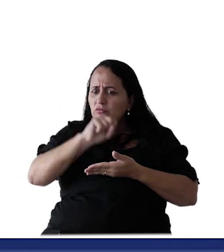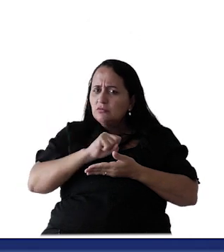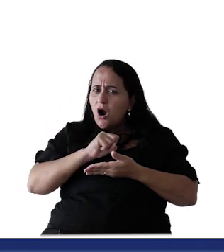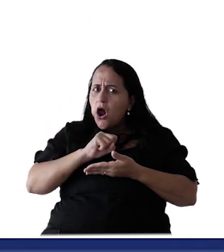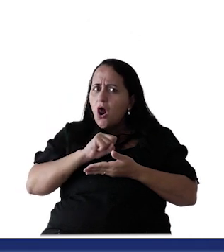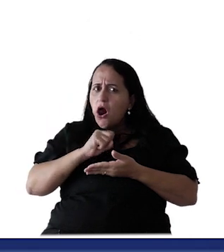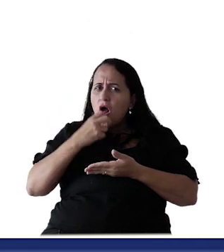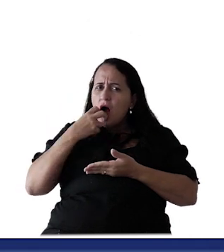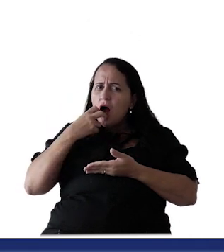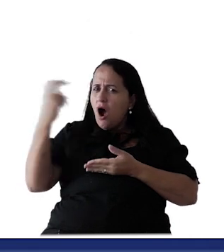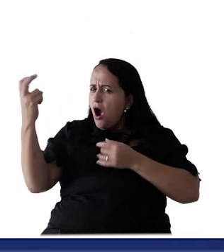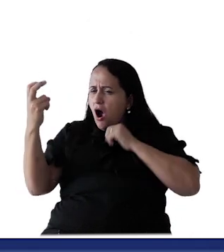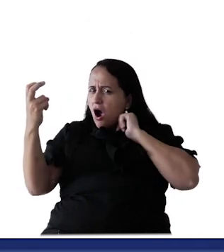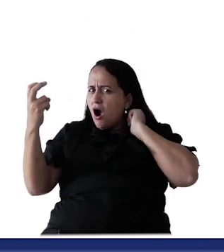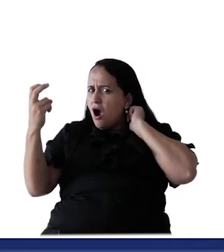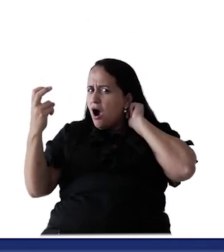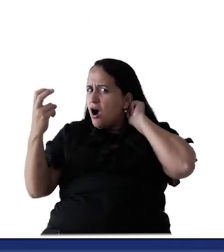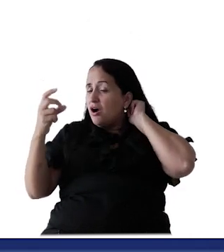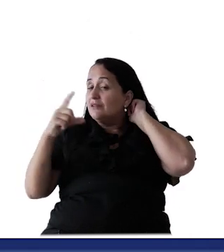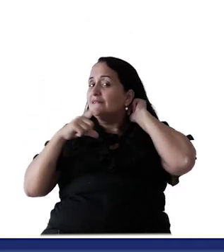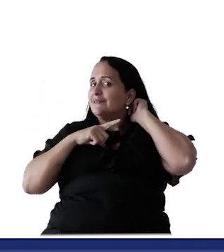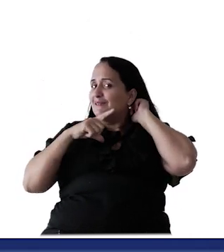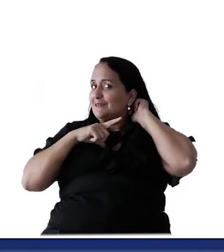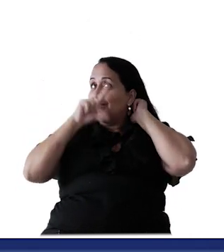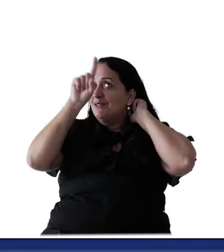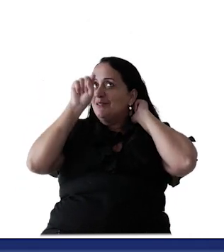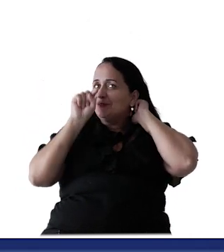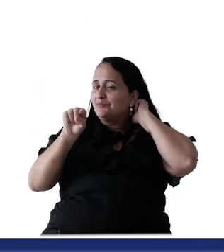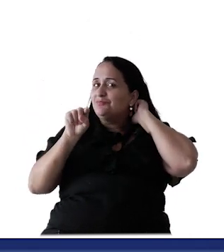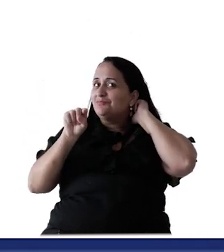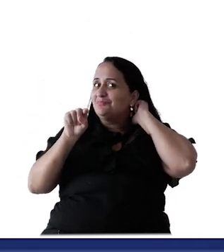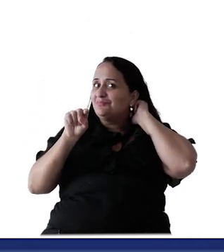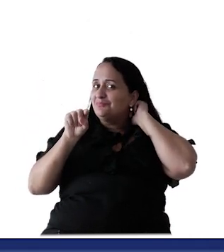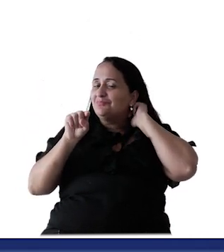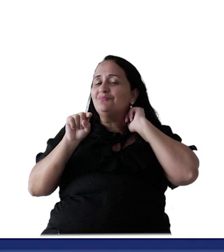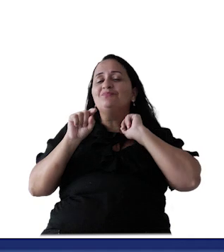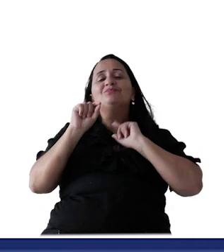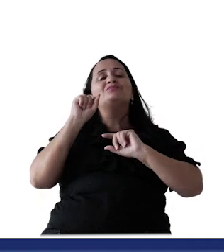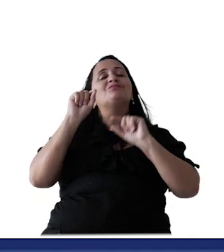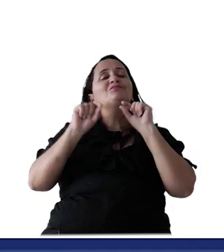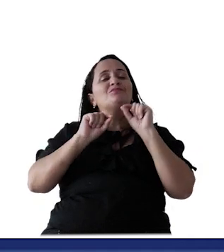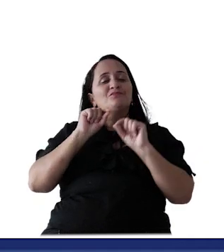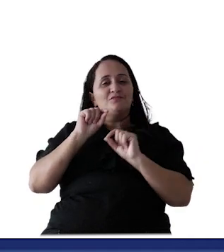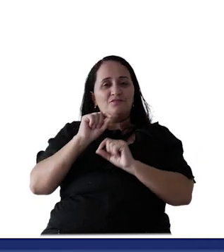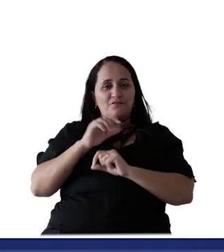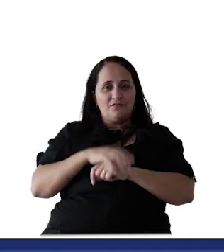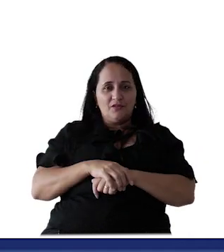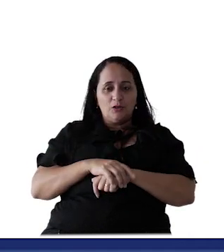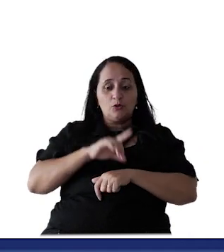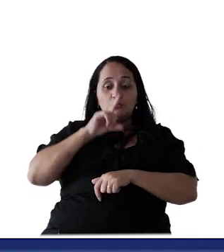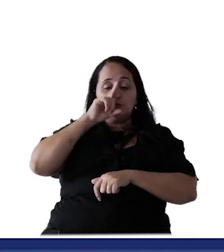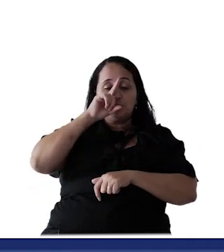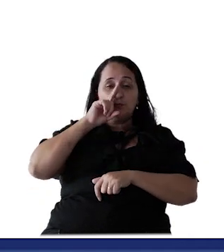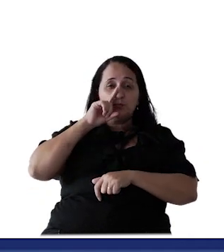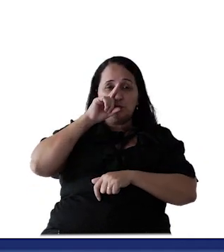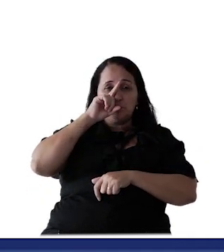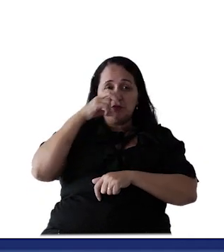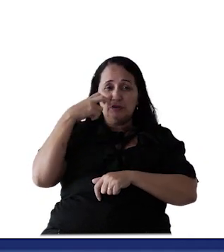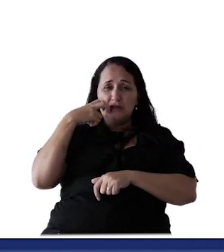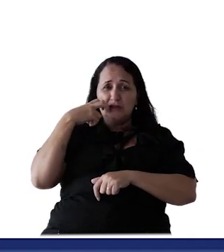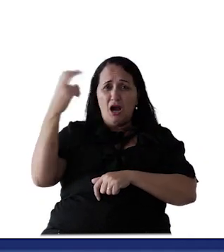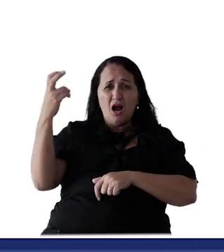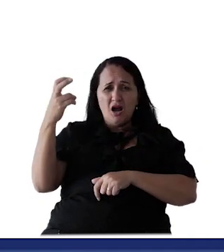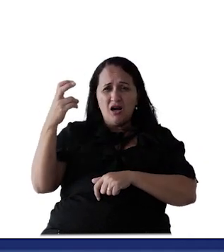esteja gritando. Tem um sinal de exclamação ali indicando até um certo perigo. E